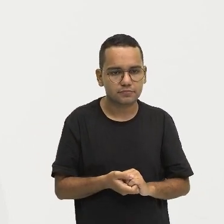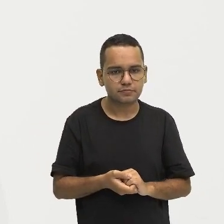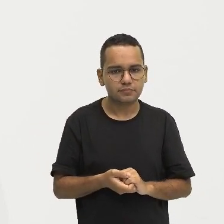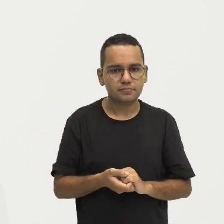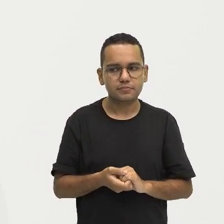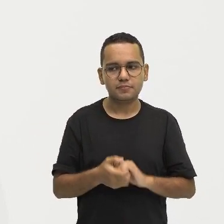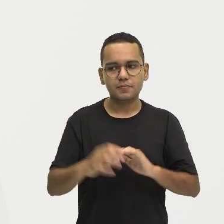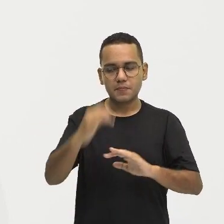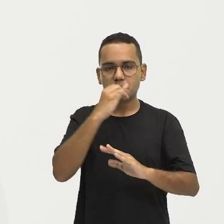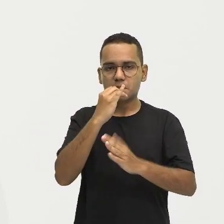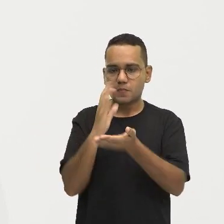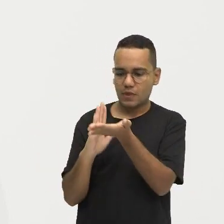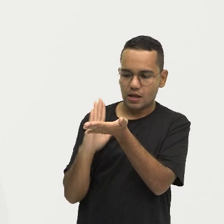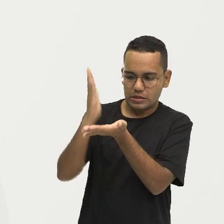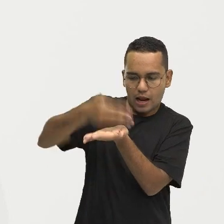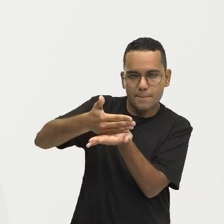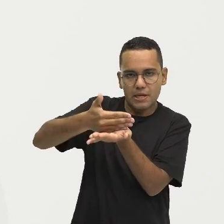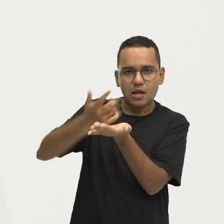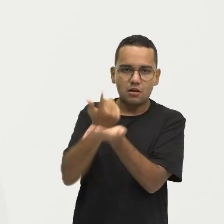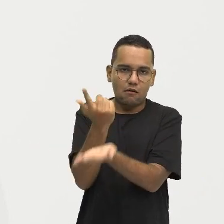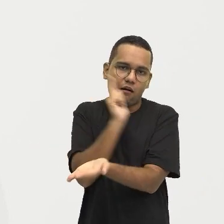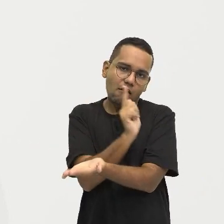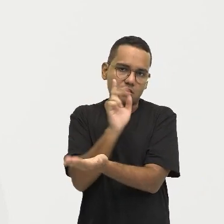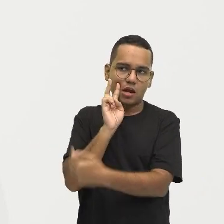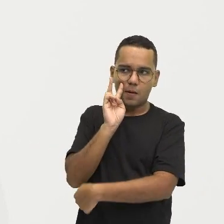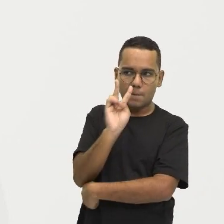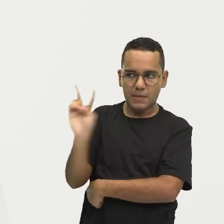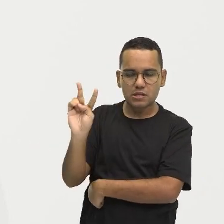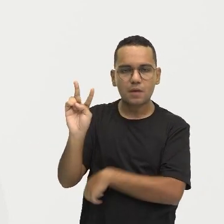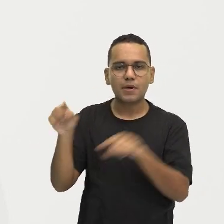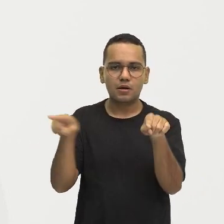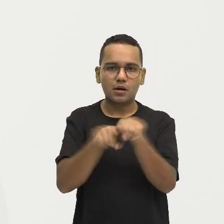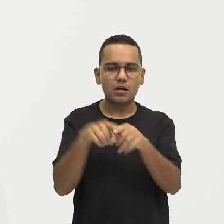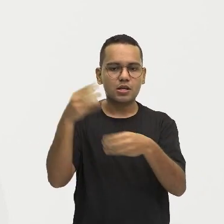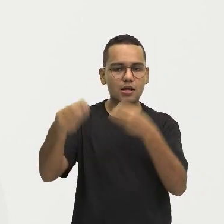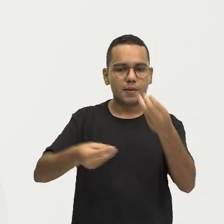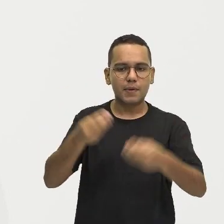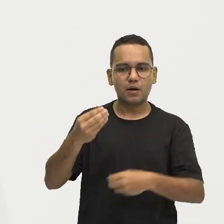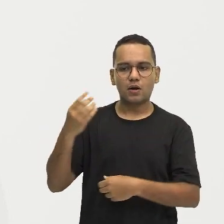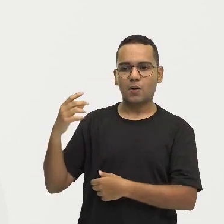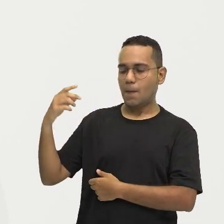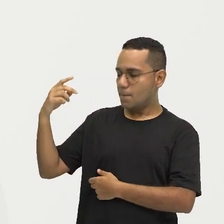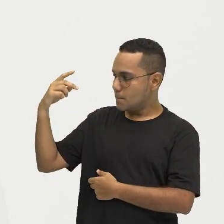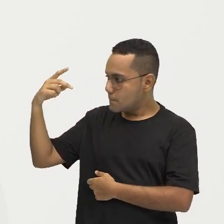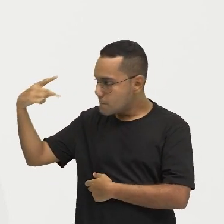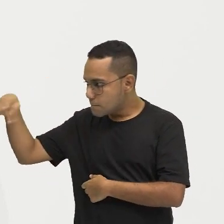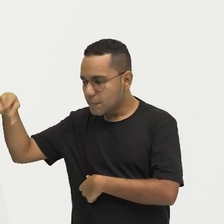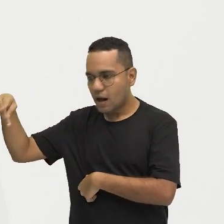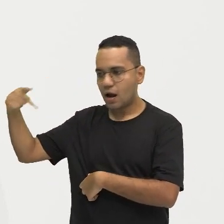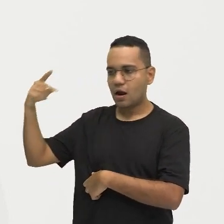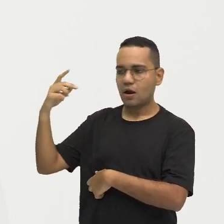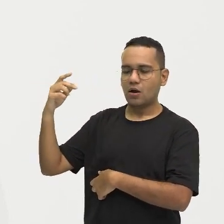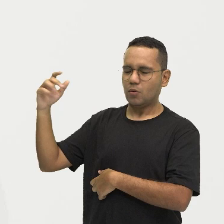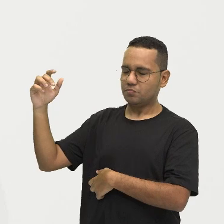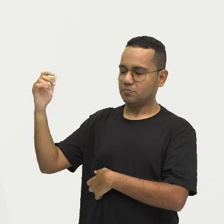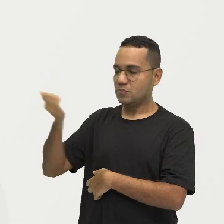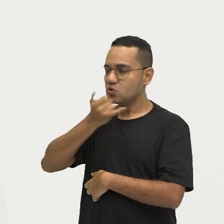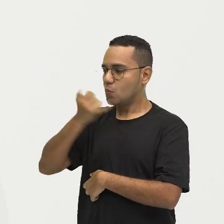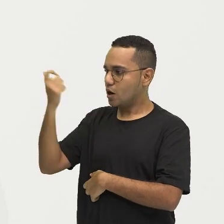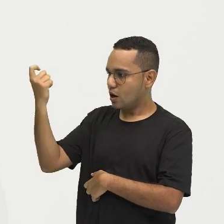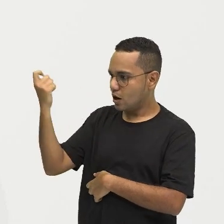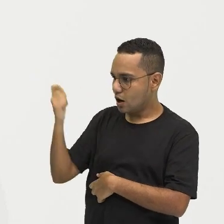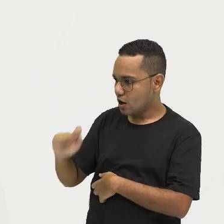mais da metade do território do Rio Grande do Sul e parte dos países Uruguai e Argentina, como a gente pode observar,